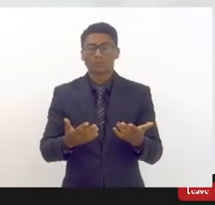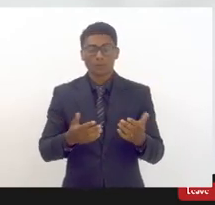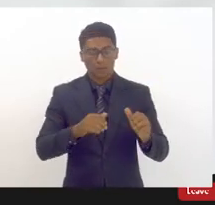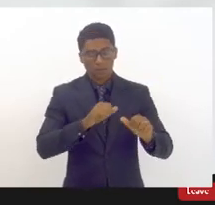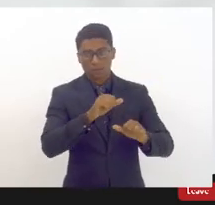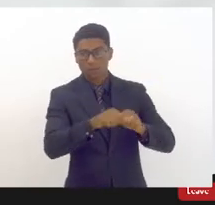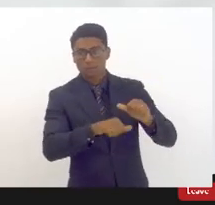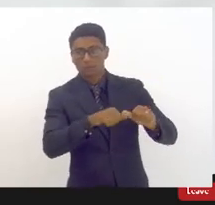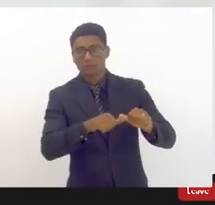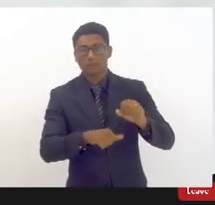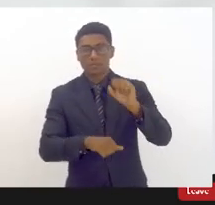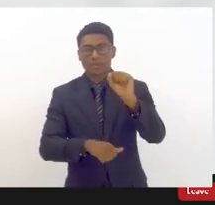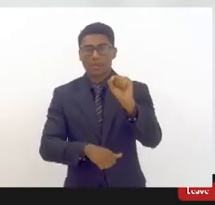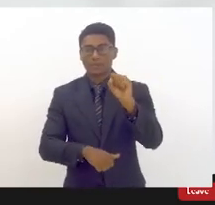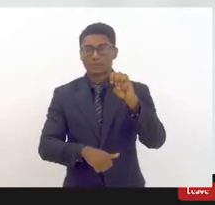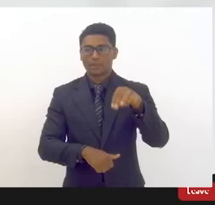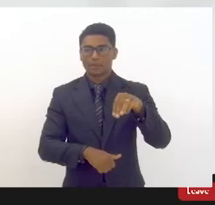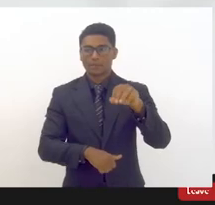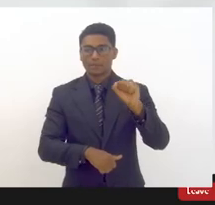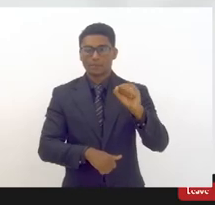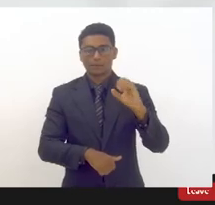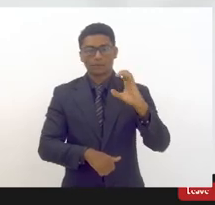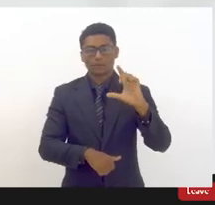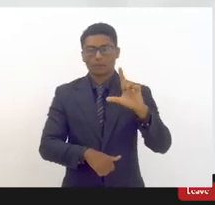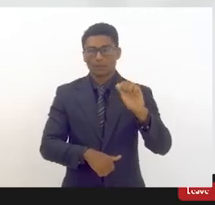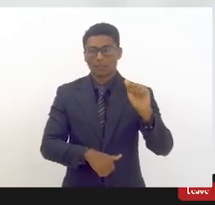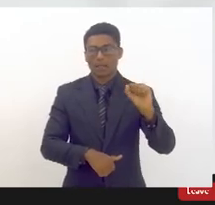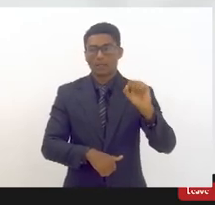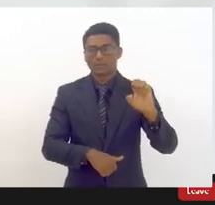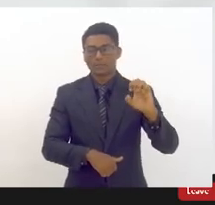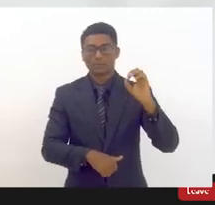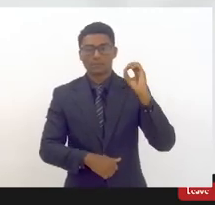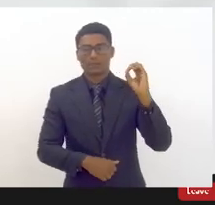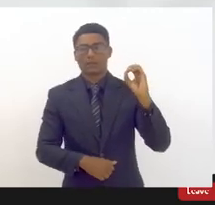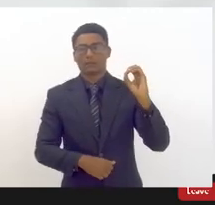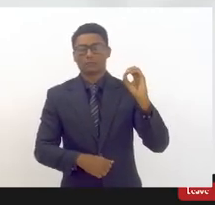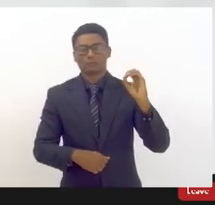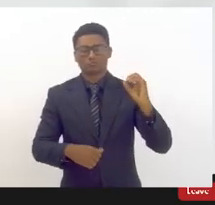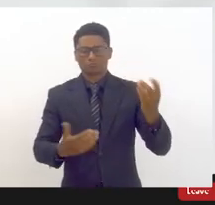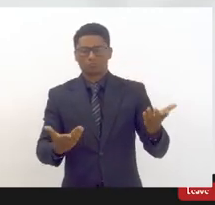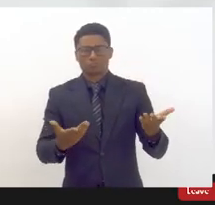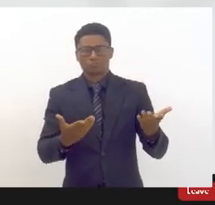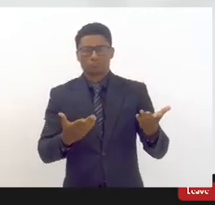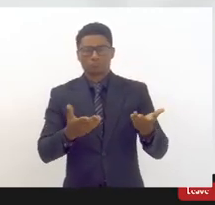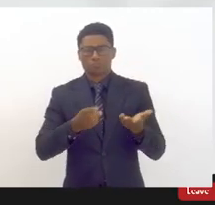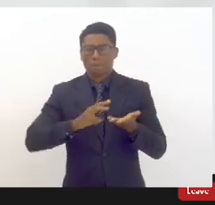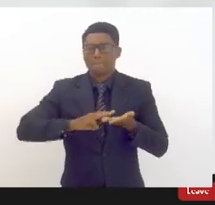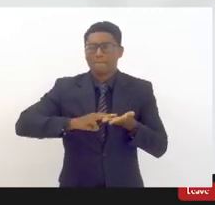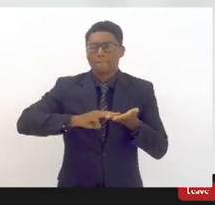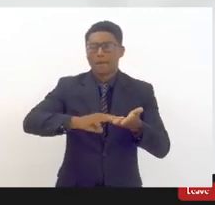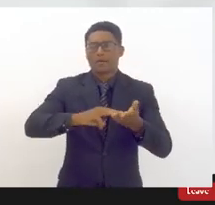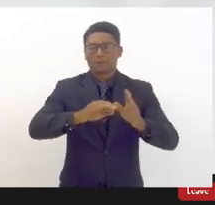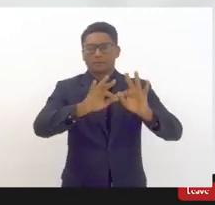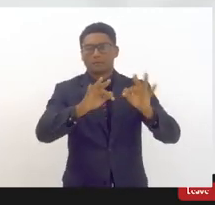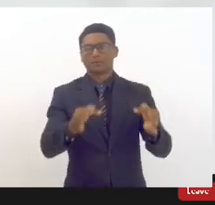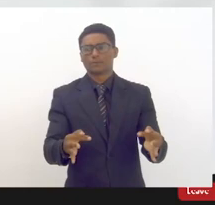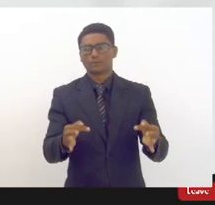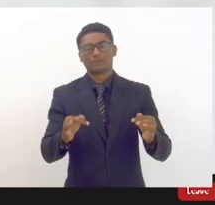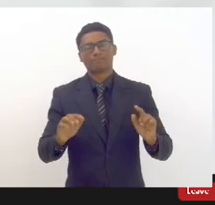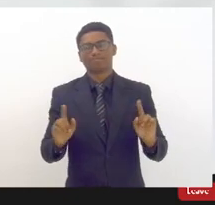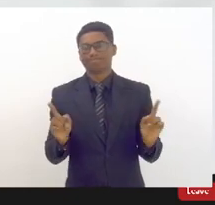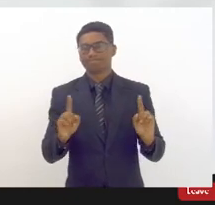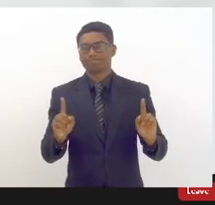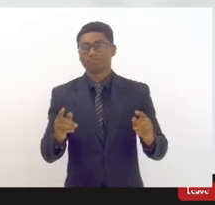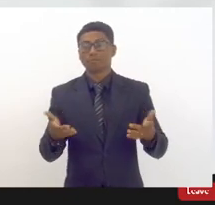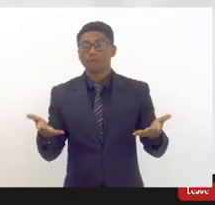que vem a ser o SMS classe zero? Ao invés de ser uma simples mensagem, como acontece hoje e é popularmente conhecido, esse SMS classe zero